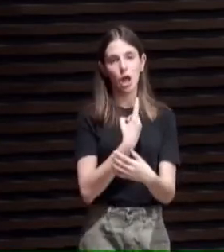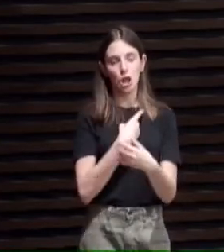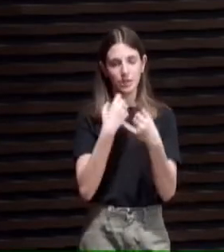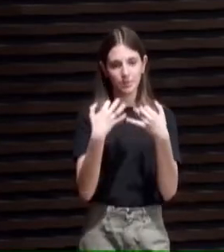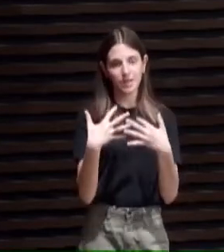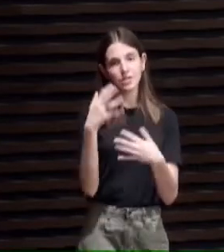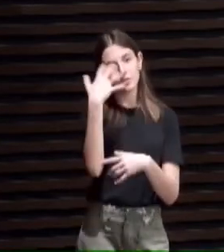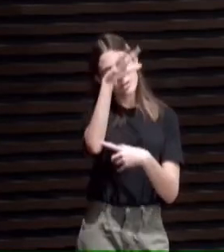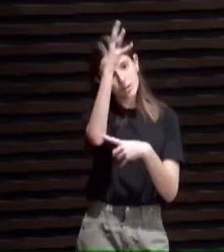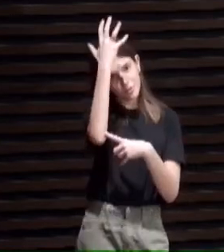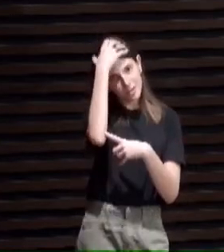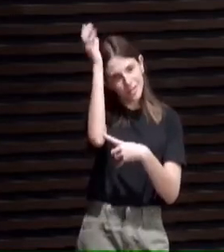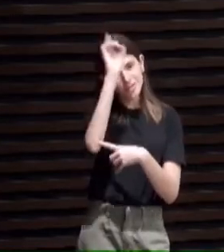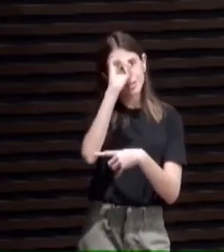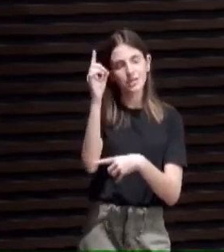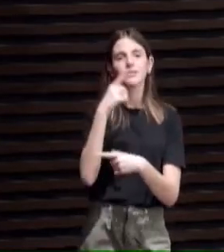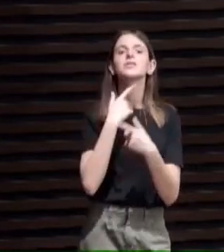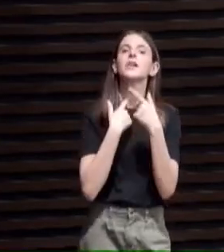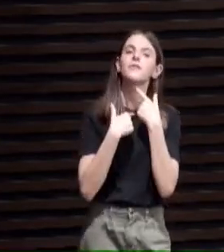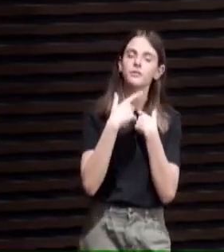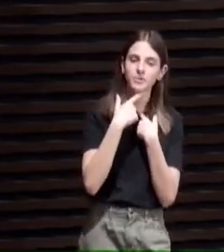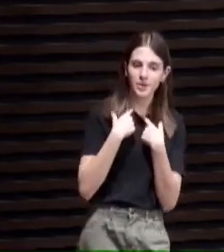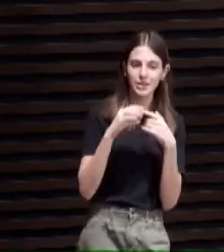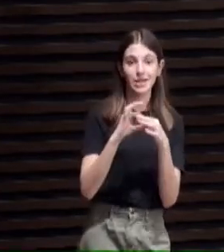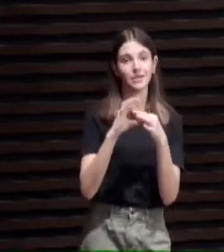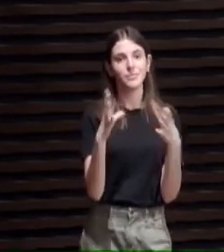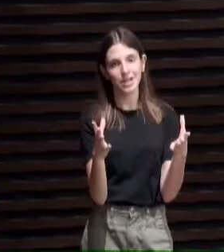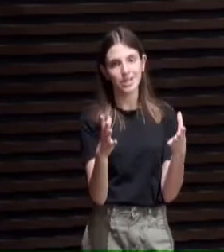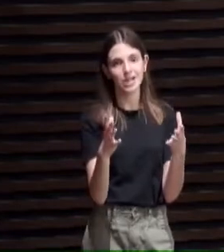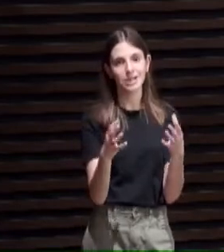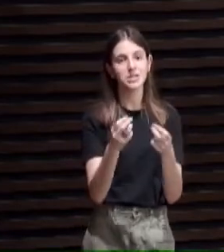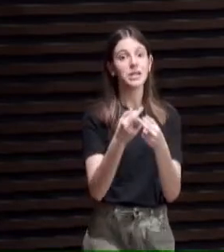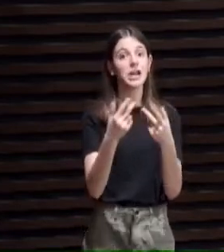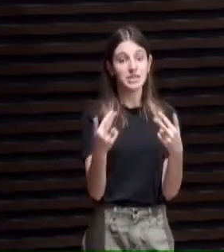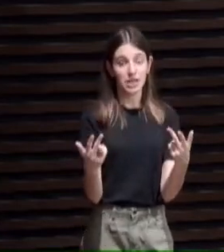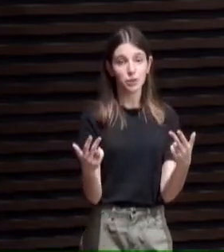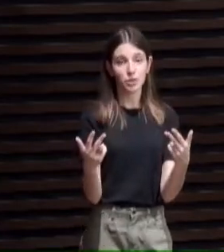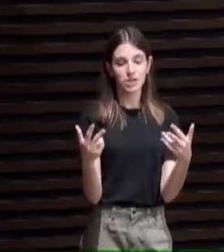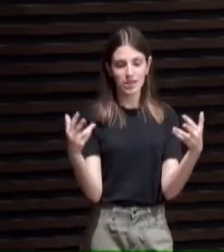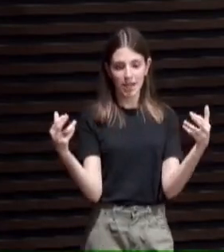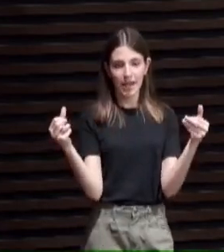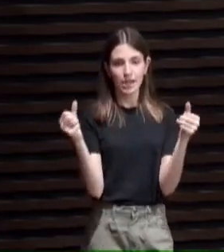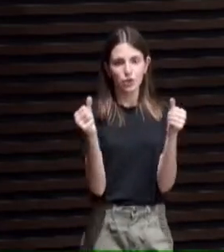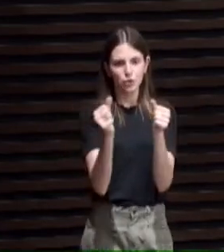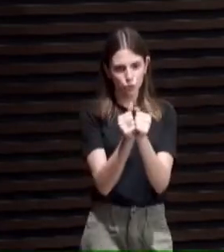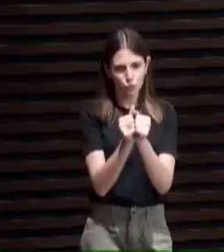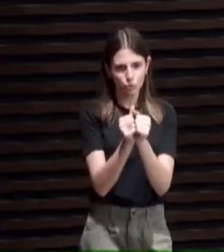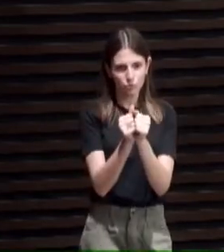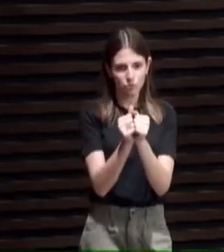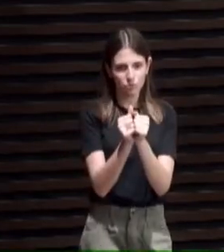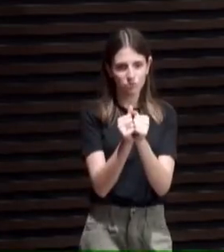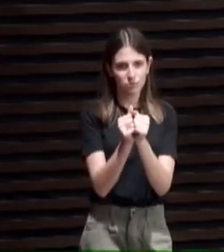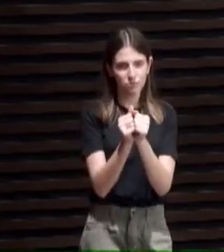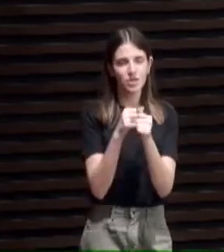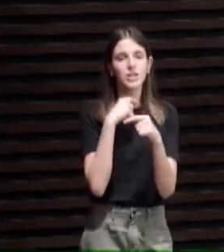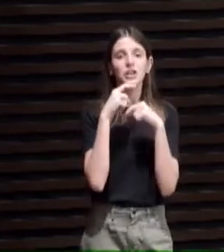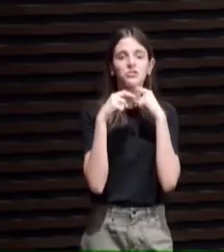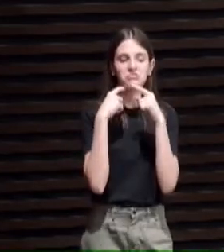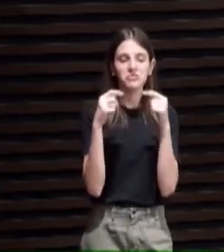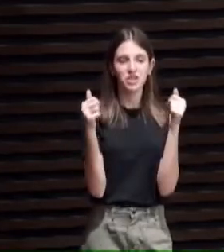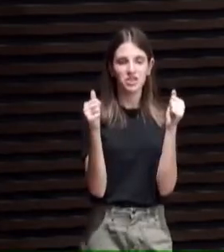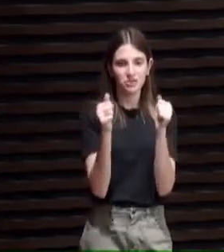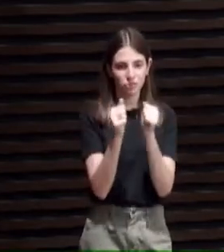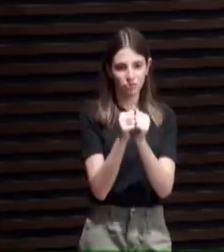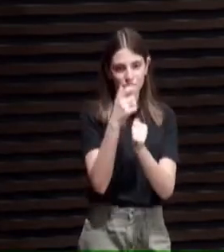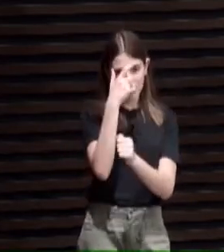da liberdade, da vontade, essas questões todas, quando elas entram em xeque, quando elas são colocadas em questão diante da gente, a gente